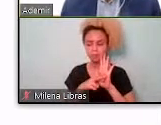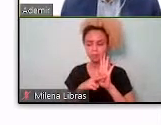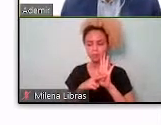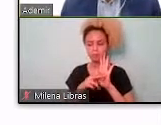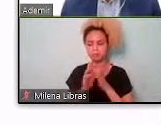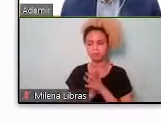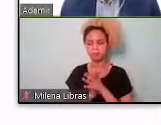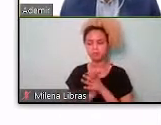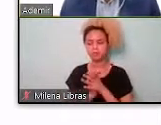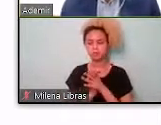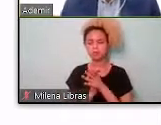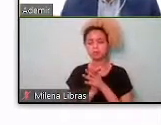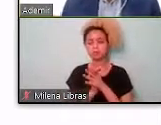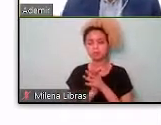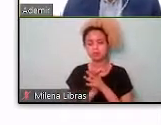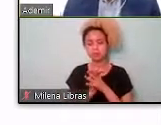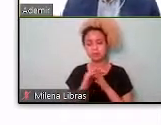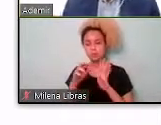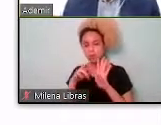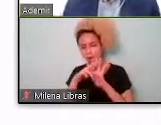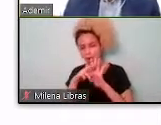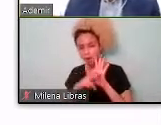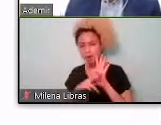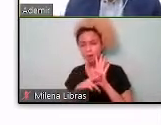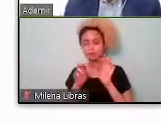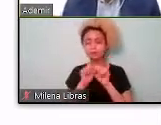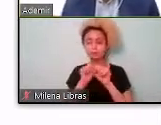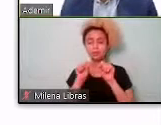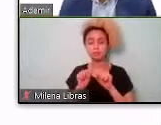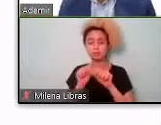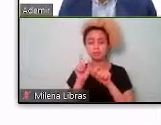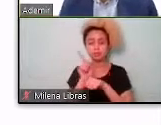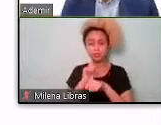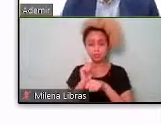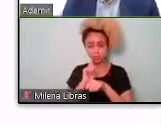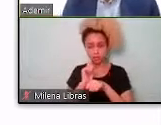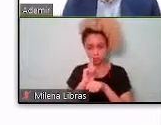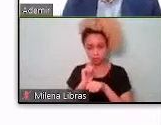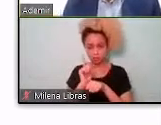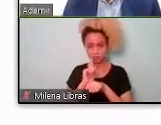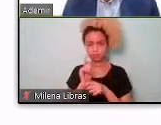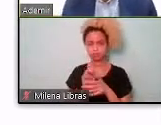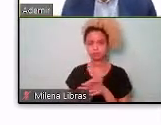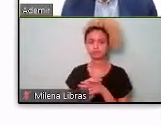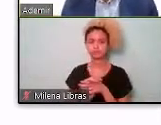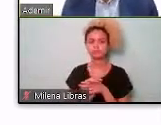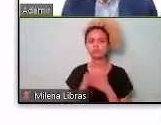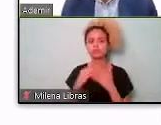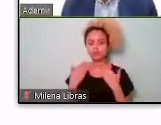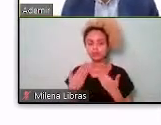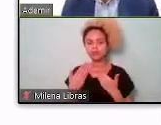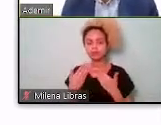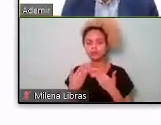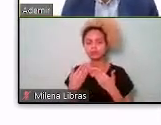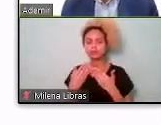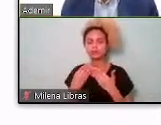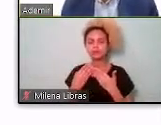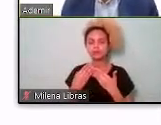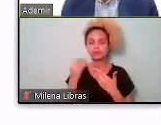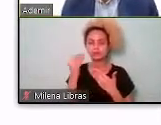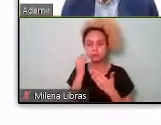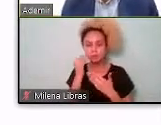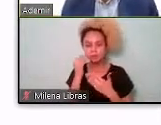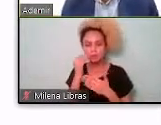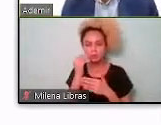edificações, dando seus requisitos para o sistema de gestão de manutenção. Então, buscar conservar e recuperar